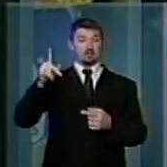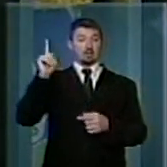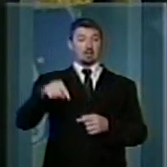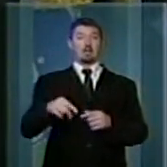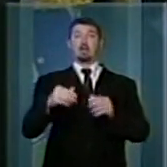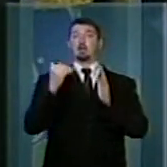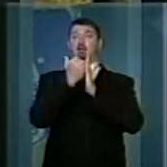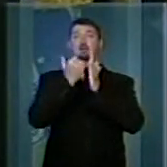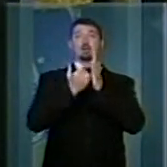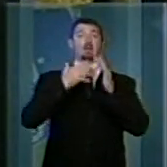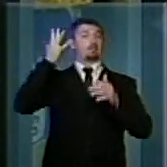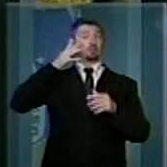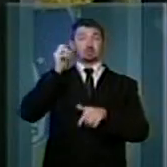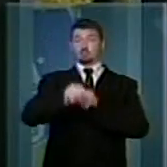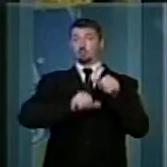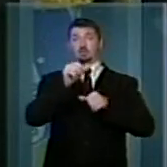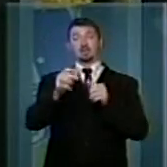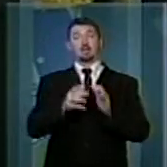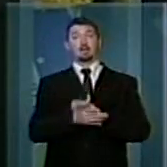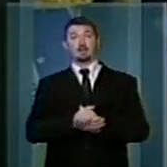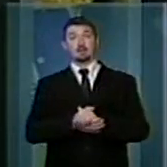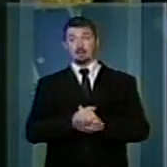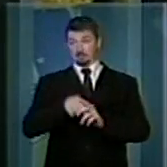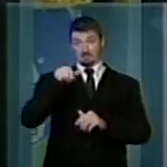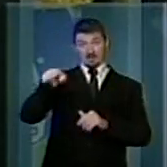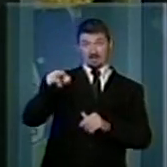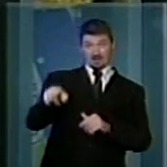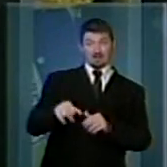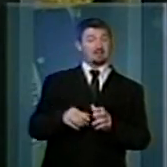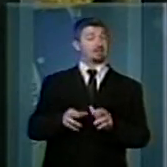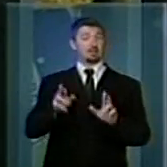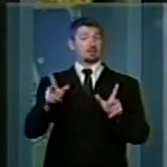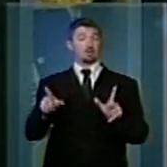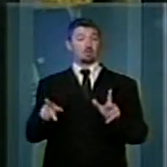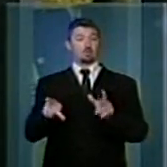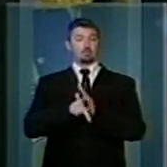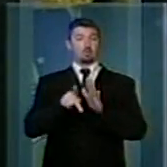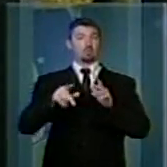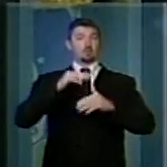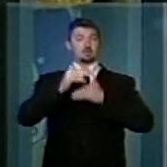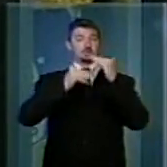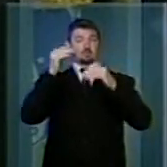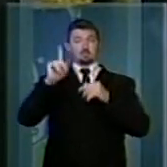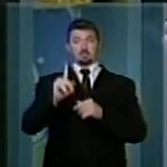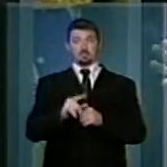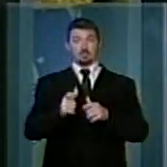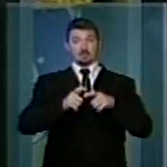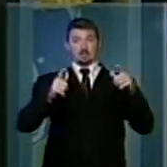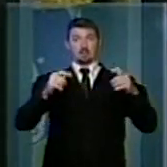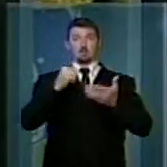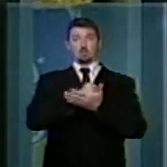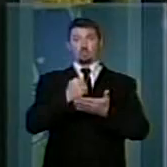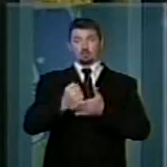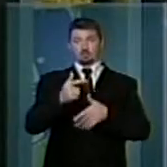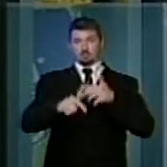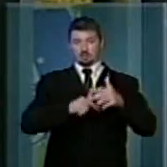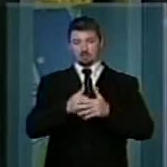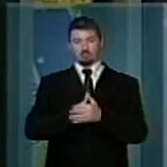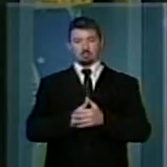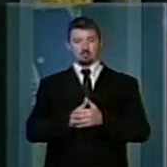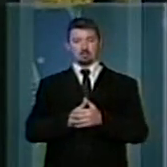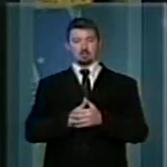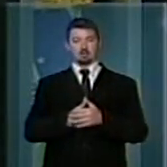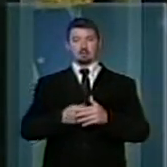a pauta política. A pauta política para eles não é a pauta do crescimento, da geração de empregos,